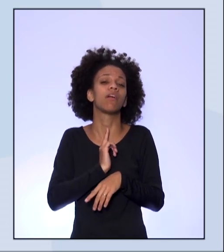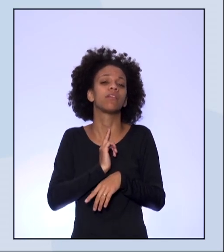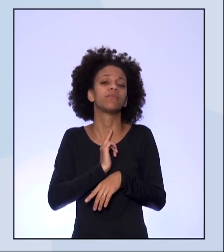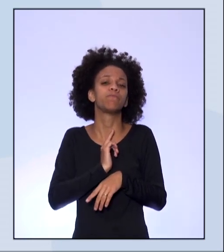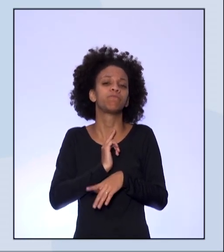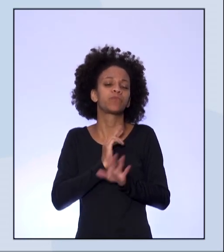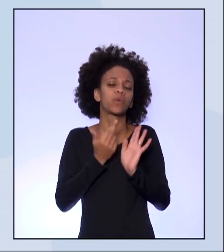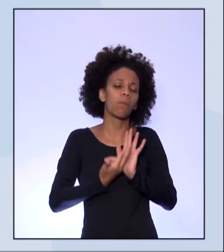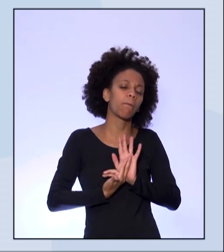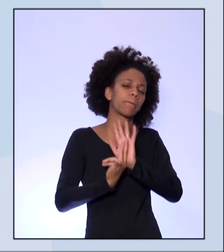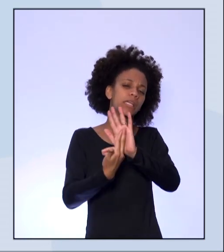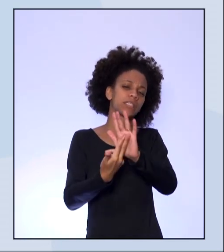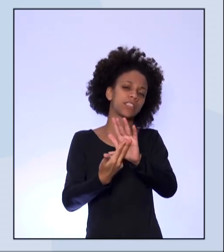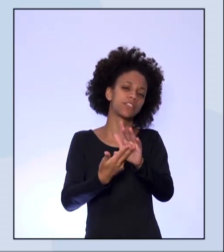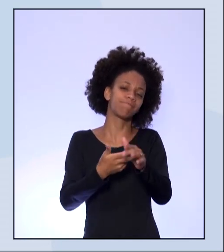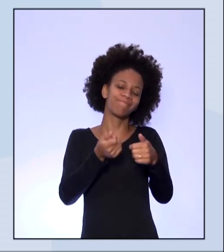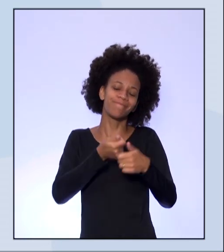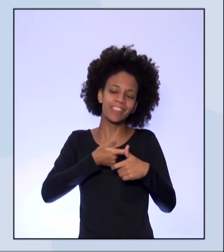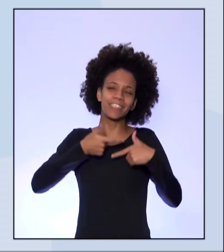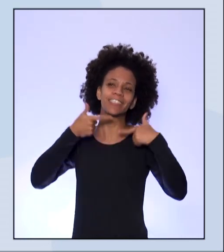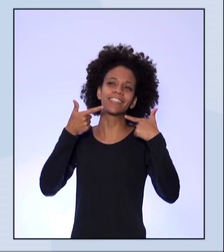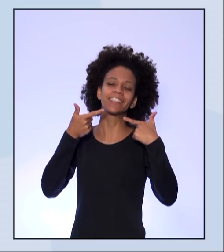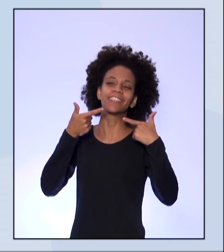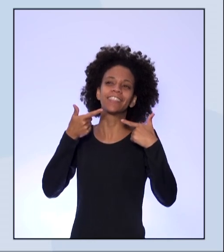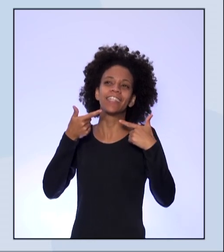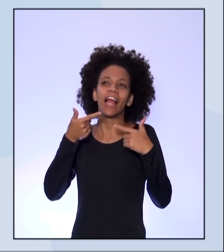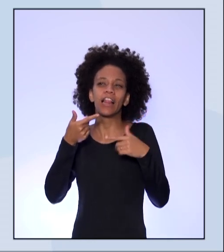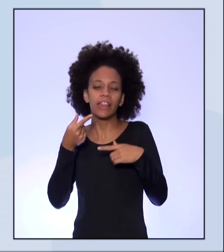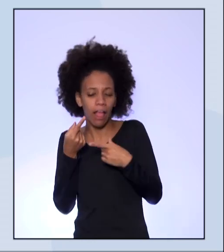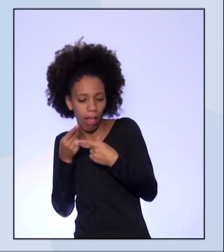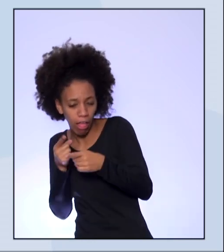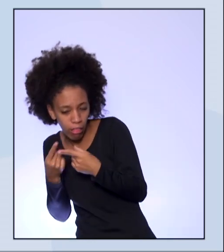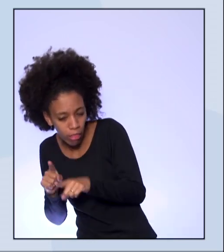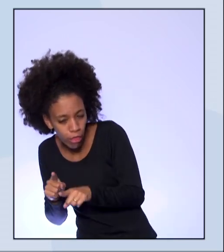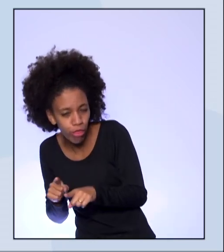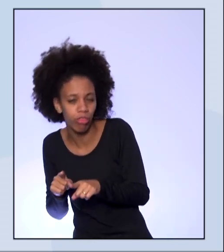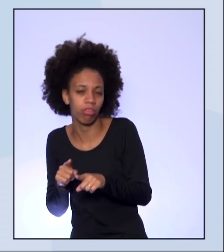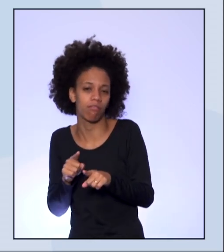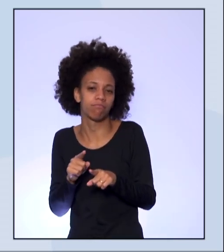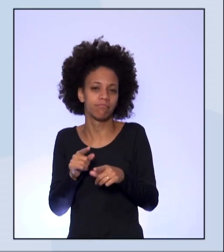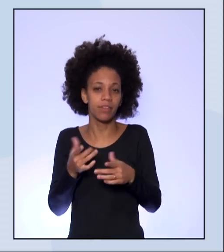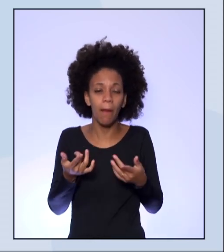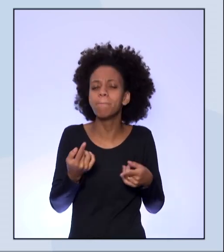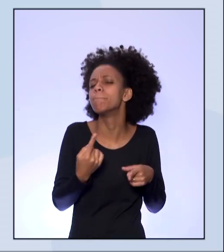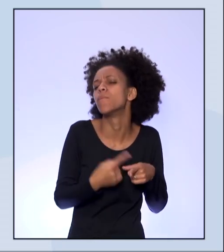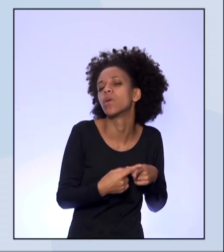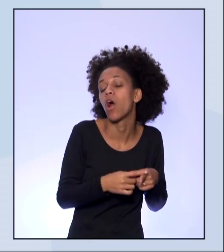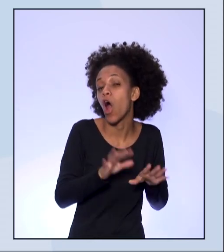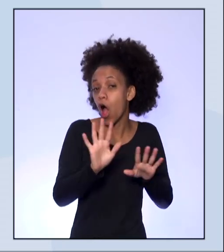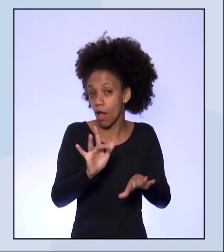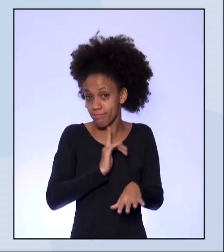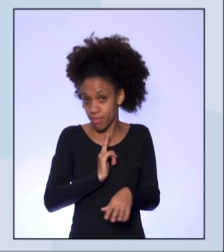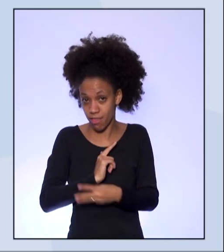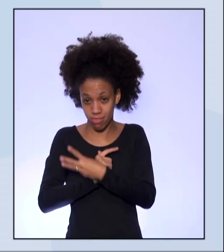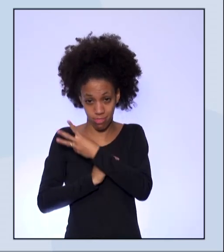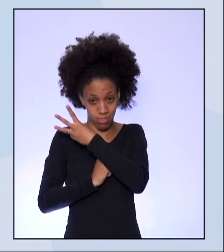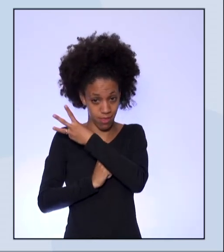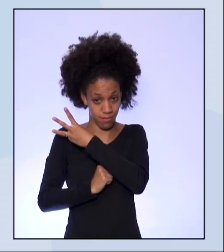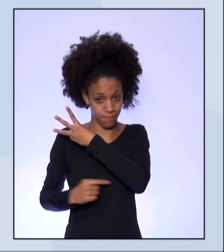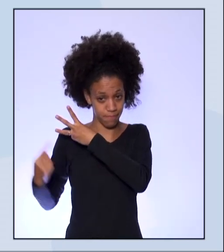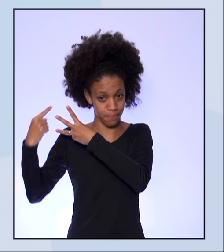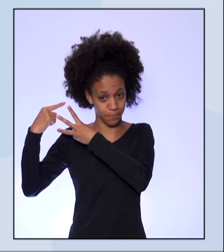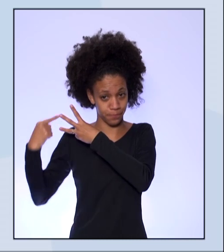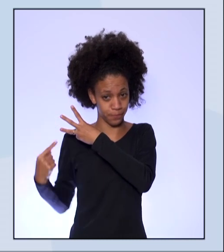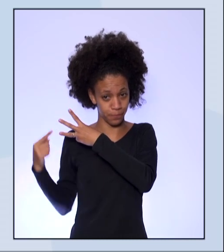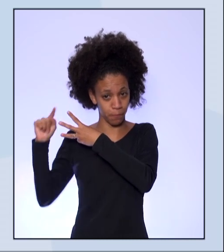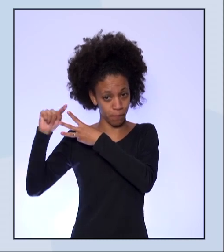de humor, da ironia, da crítica e por quê? Galera, nós temos 3 perguntinhas sobre